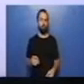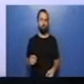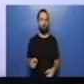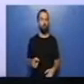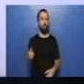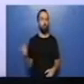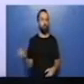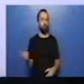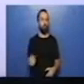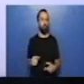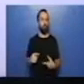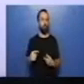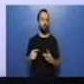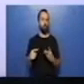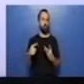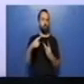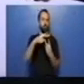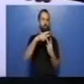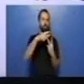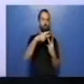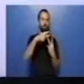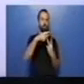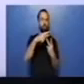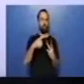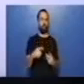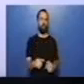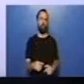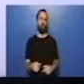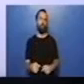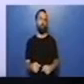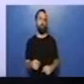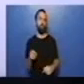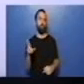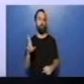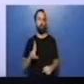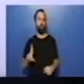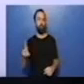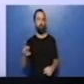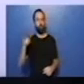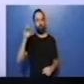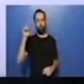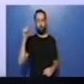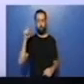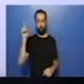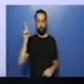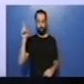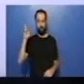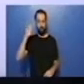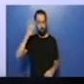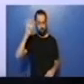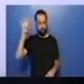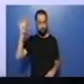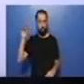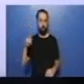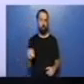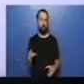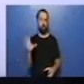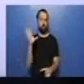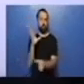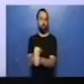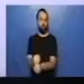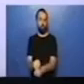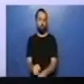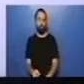vetorial. Então, grandeza vetorial se calcula pelo Teorema de Pitágoras. Então, para achar essa terceira potência, a